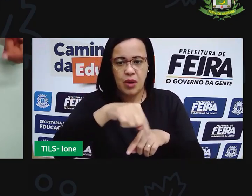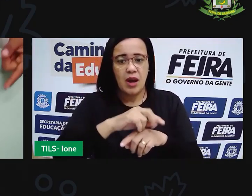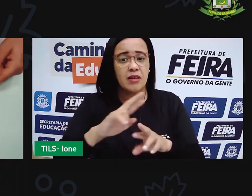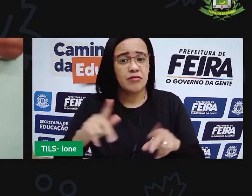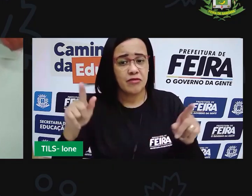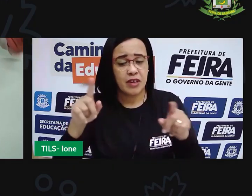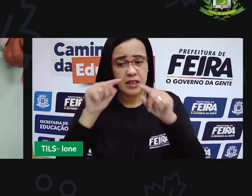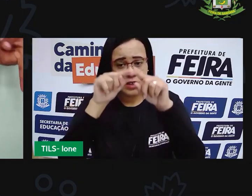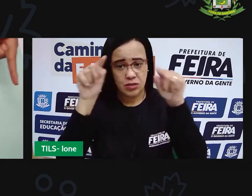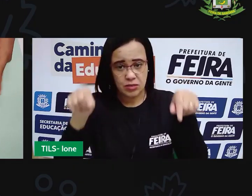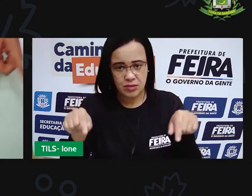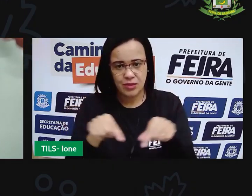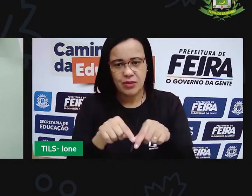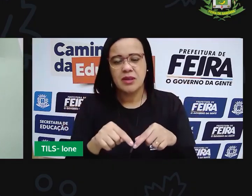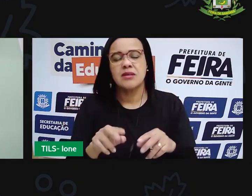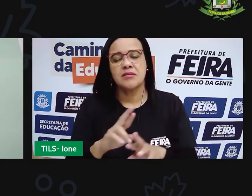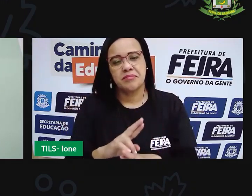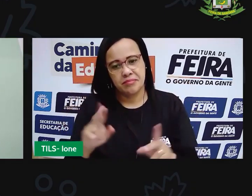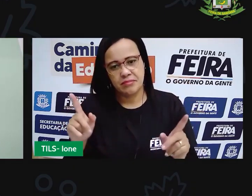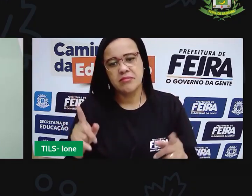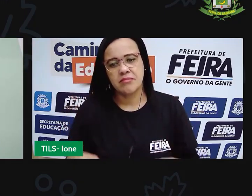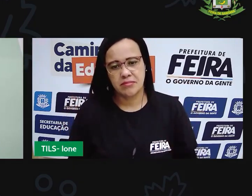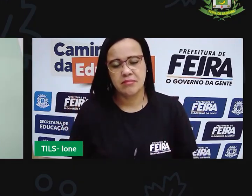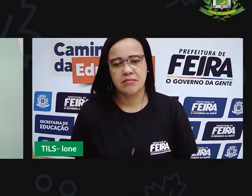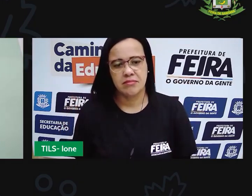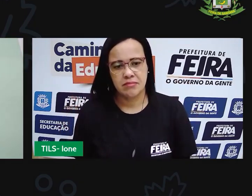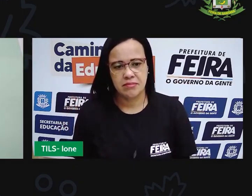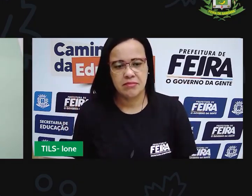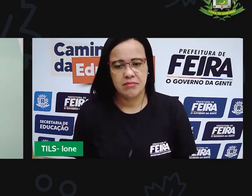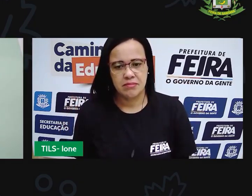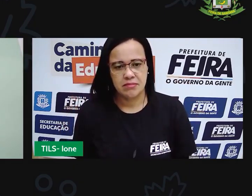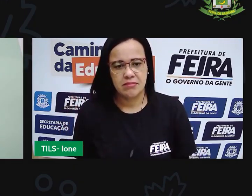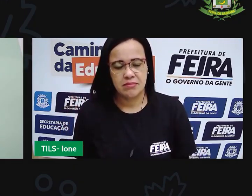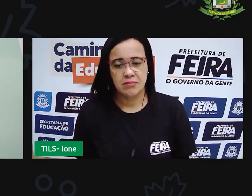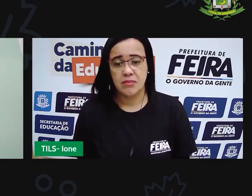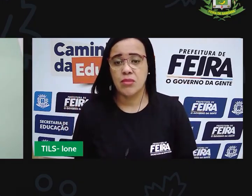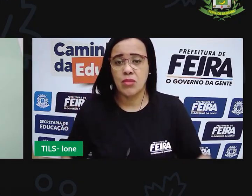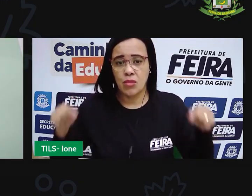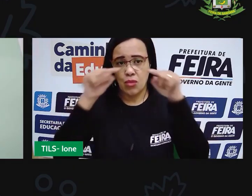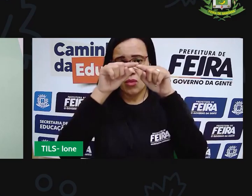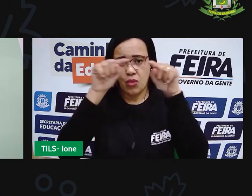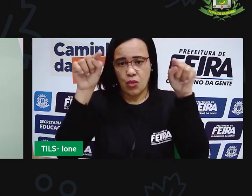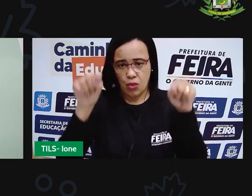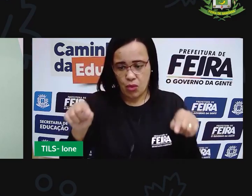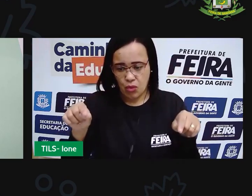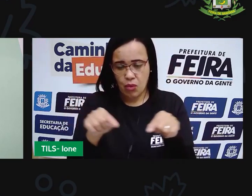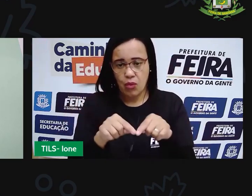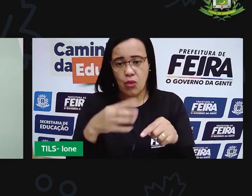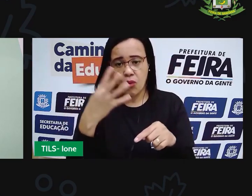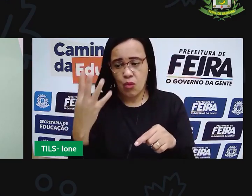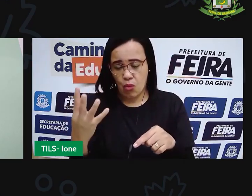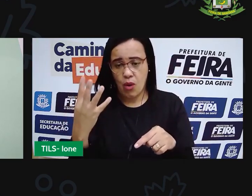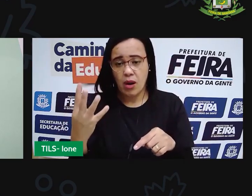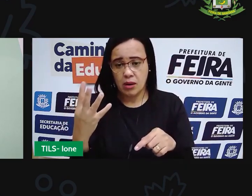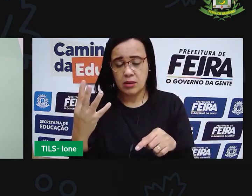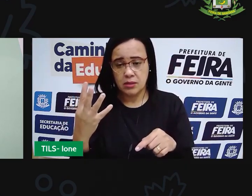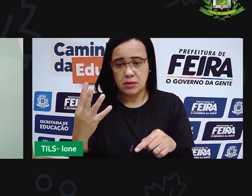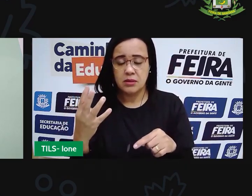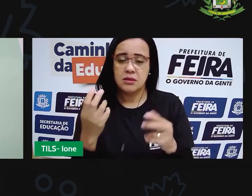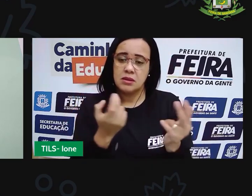churrasco ou um palito de picolé, você também iria precisar usar dois, porque lembre-se,